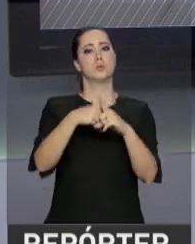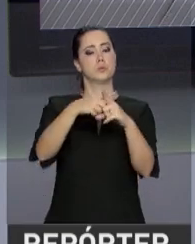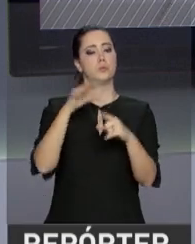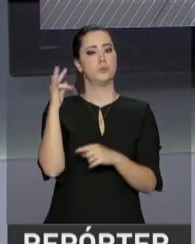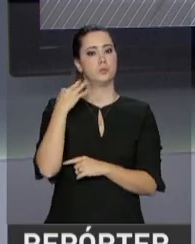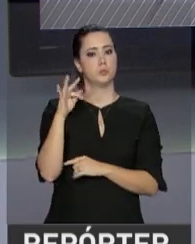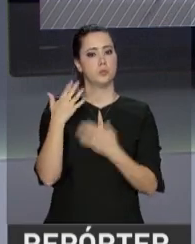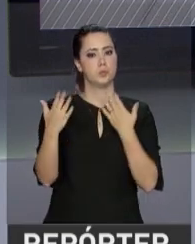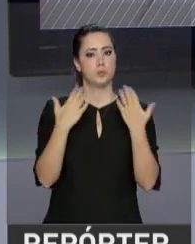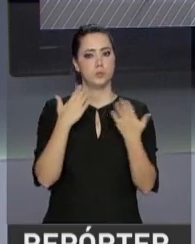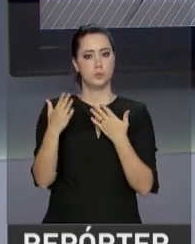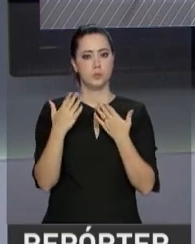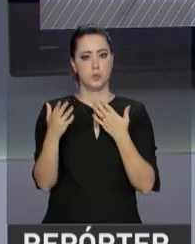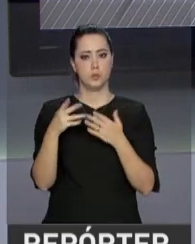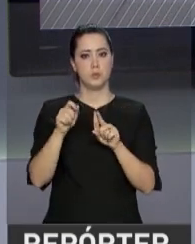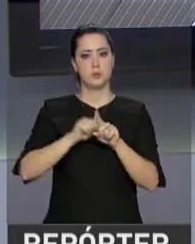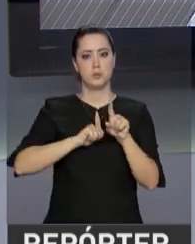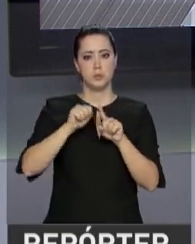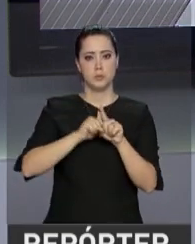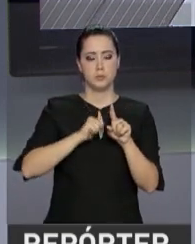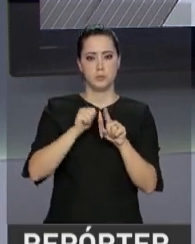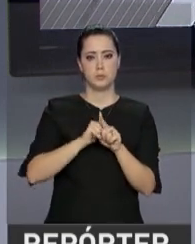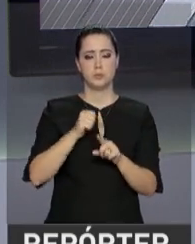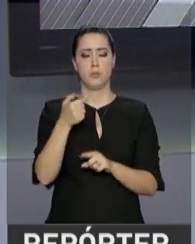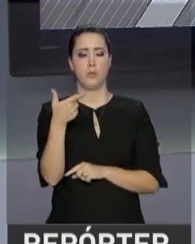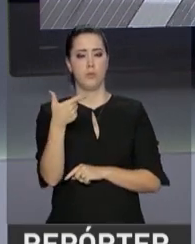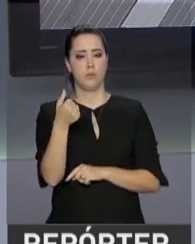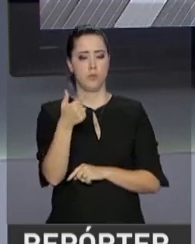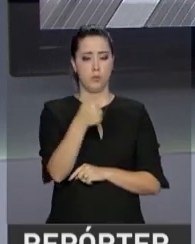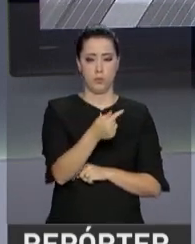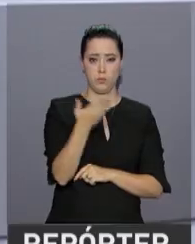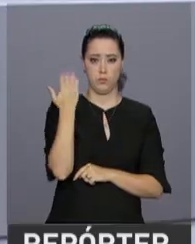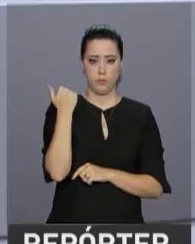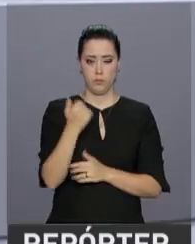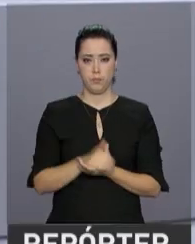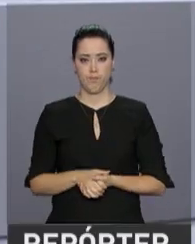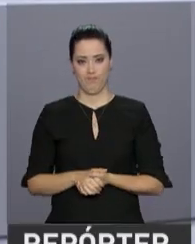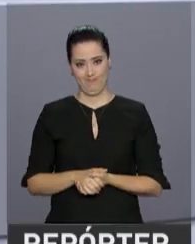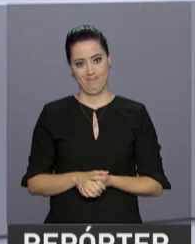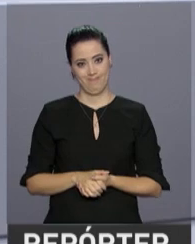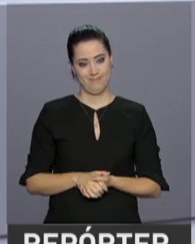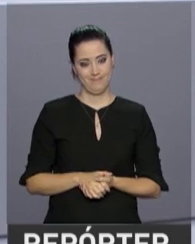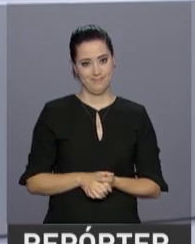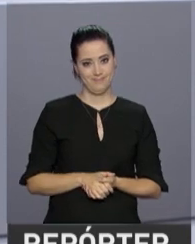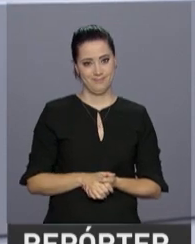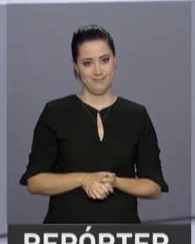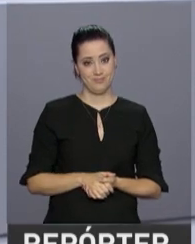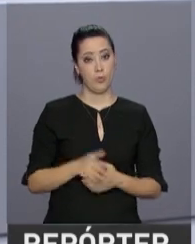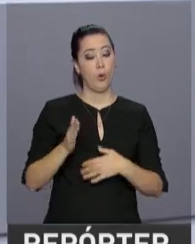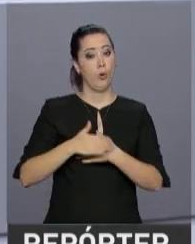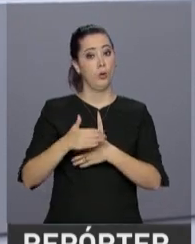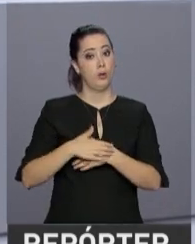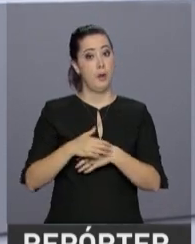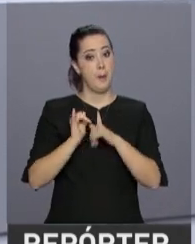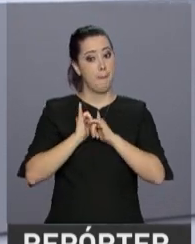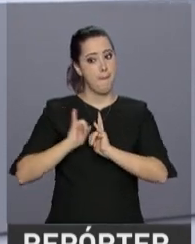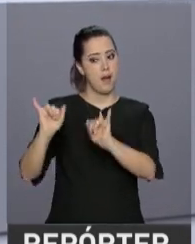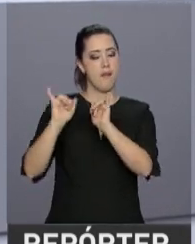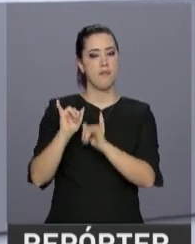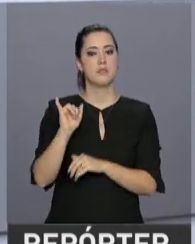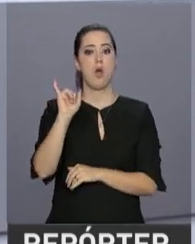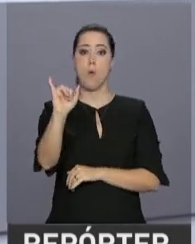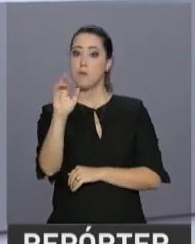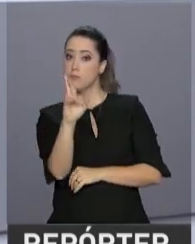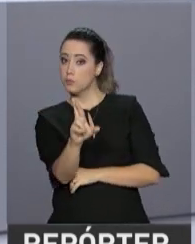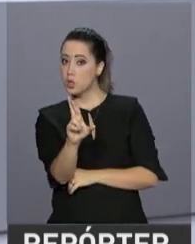na comparação feita com o mesmo mês em 2017 e o prazo para prestar contas com a receita federal